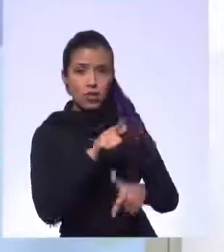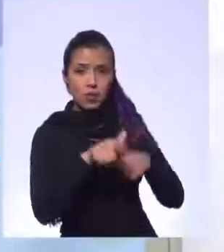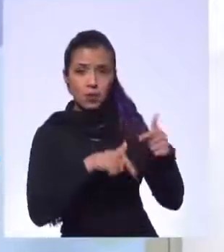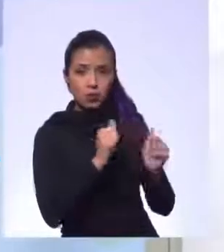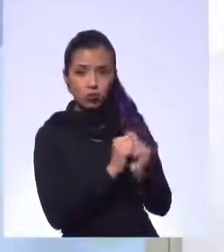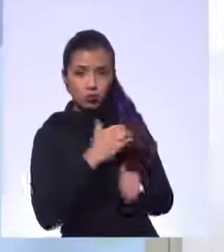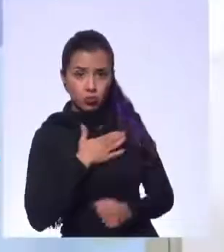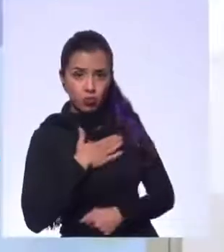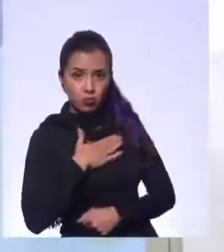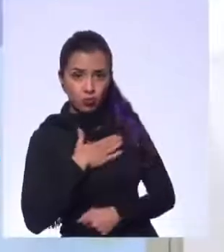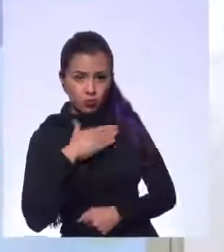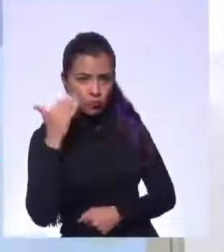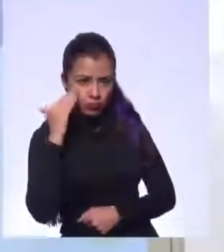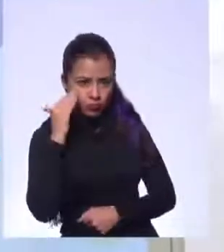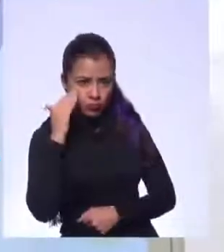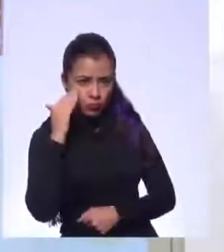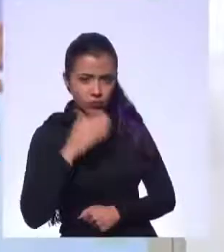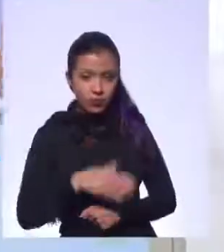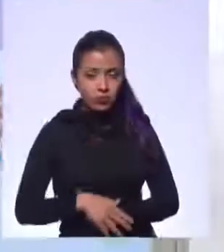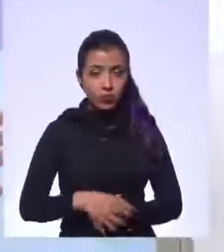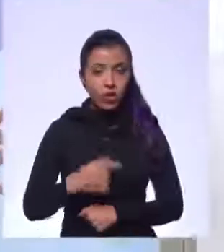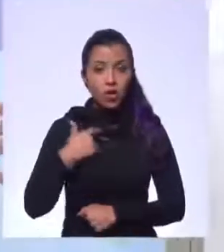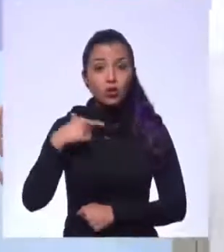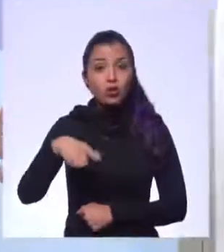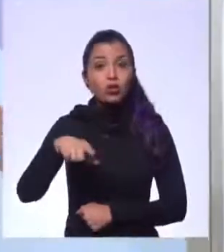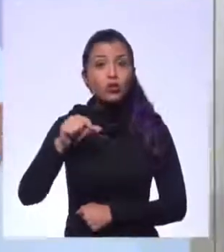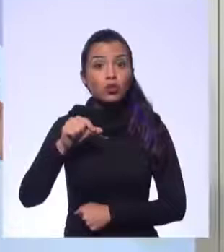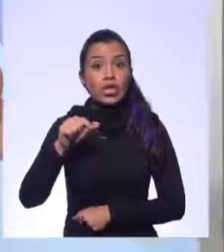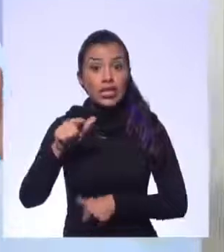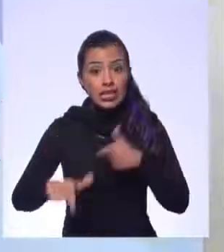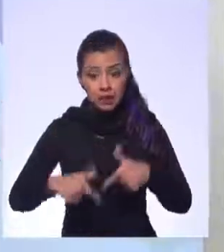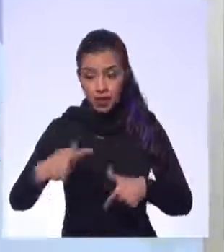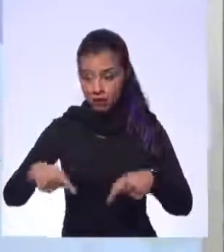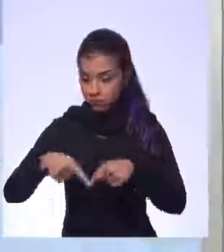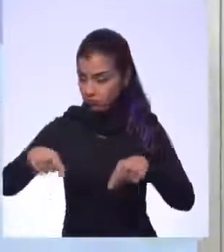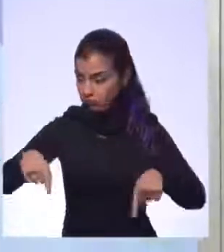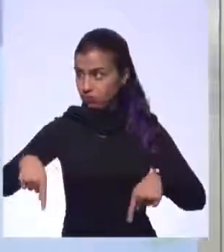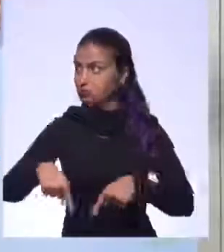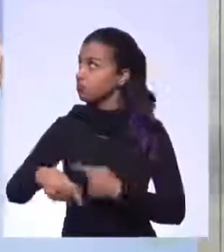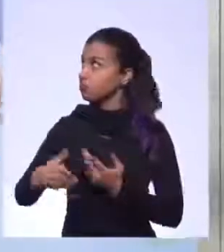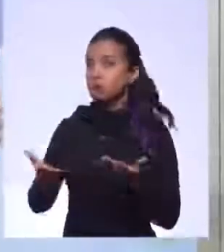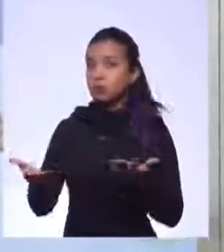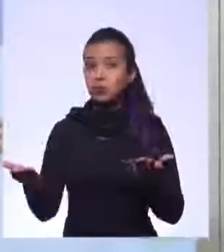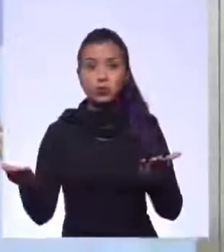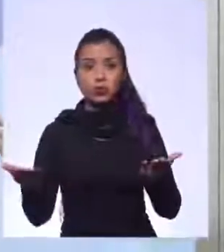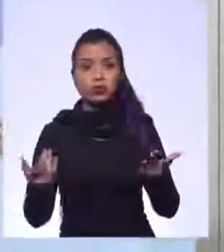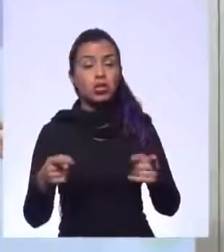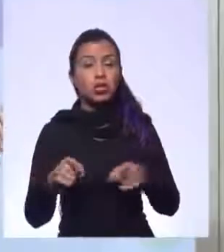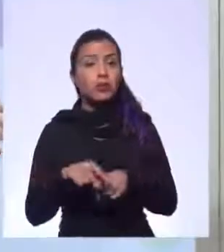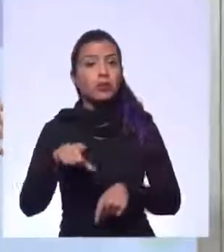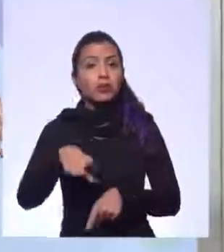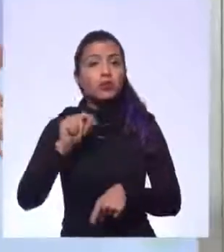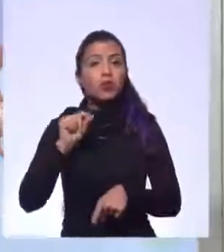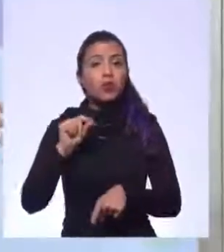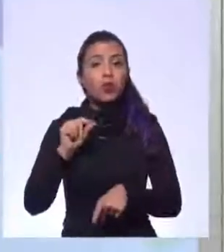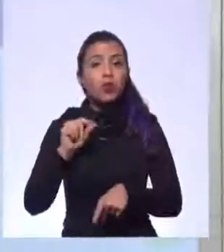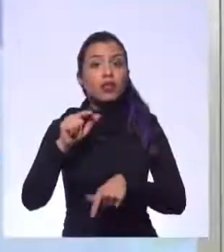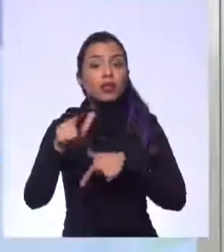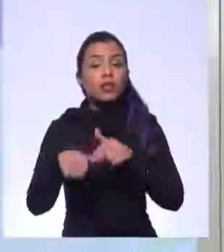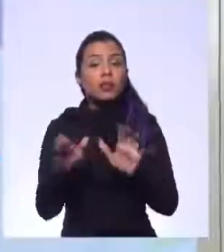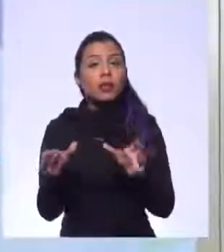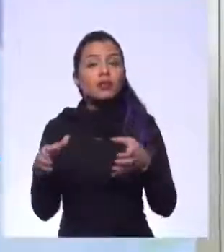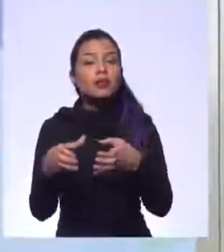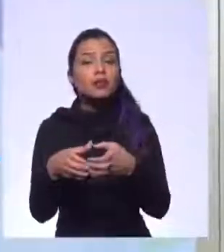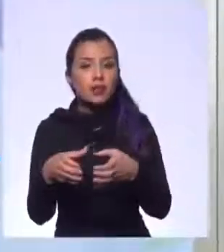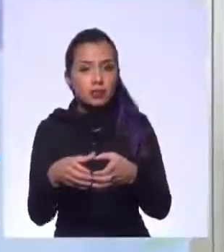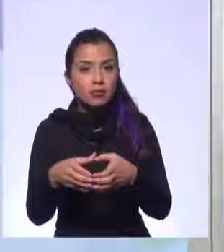comigo. Eu não escolhi trabalhar neste estúdio, né? E também não escolhi trabalhar nessa equipe. Então, eu